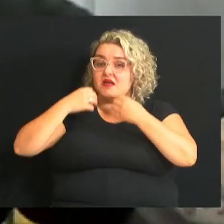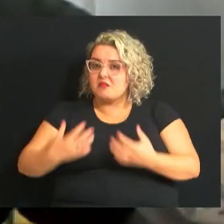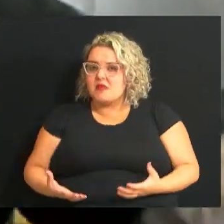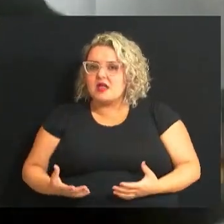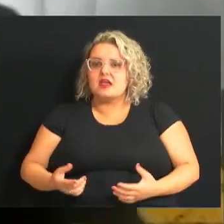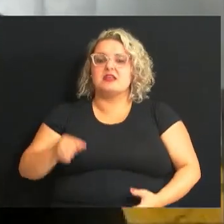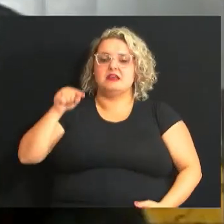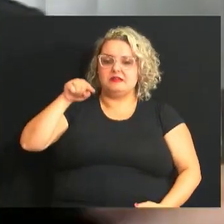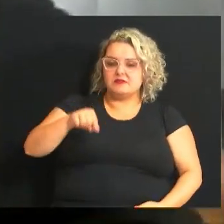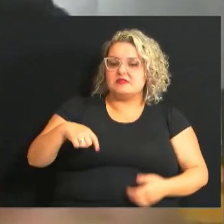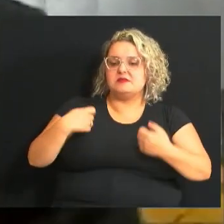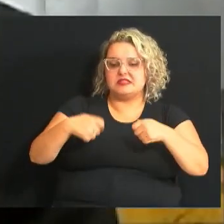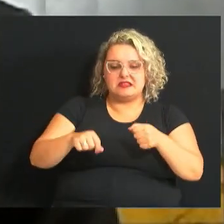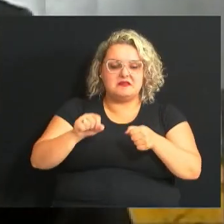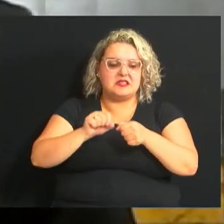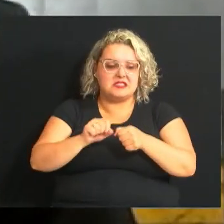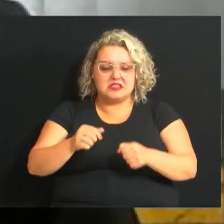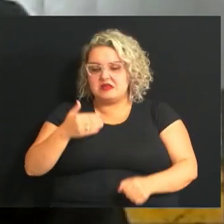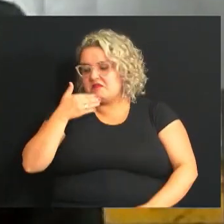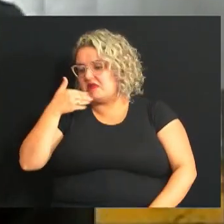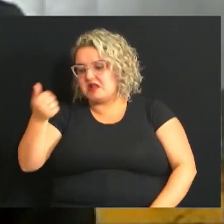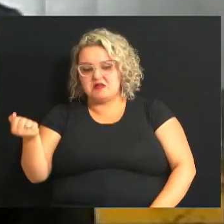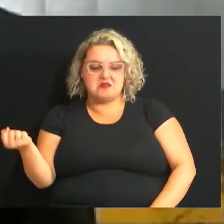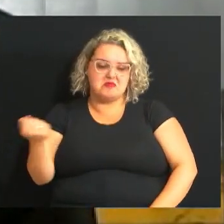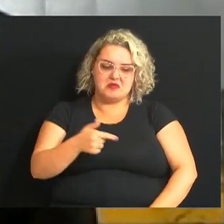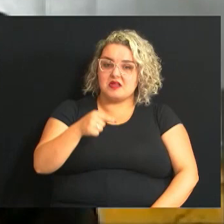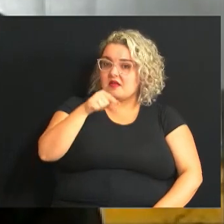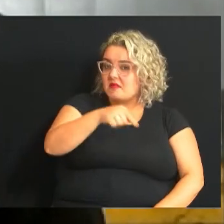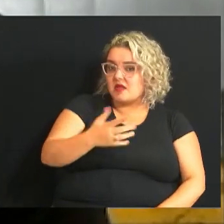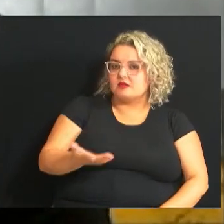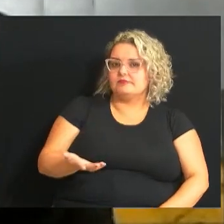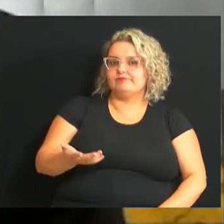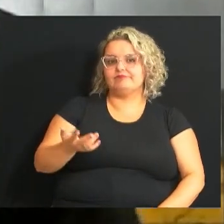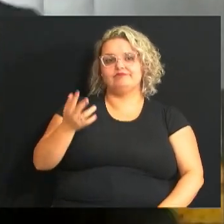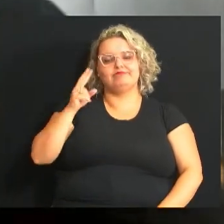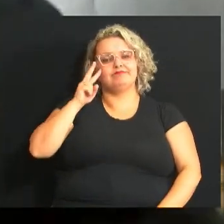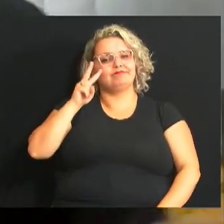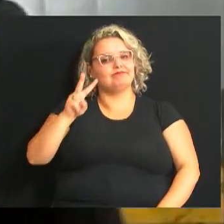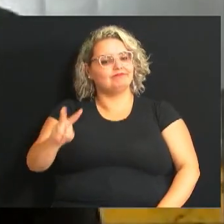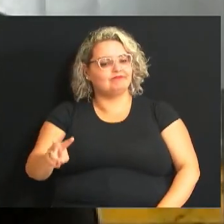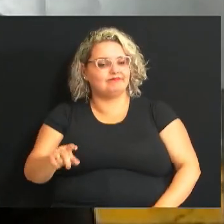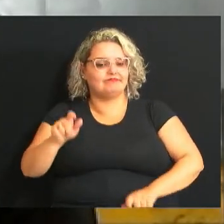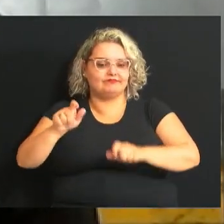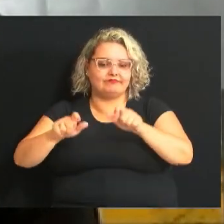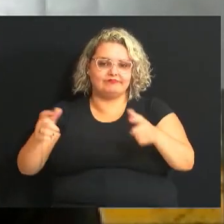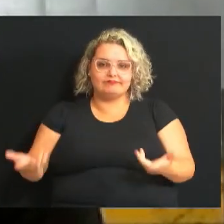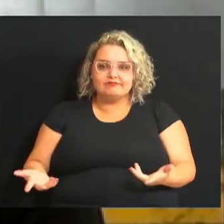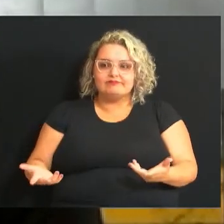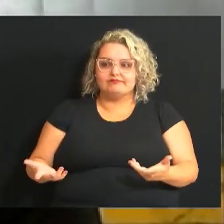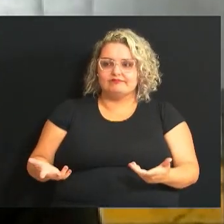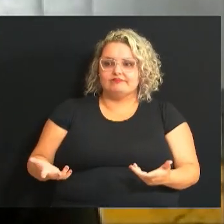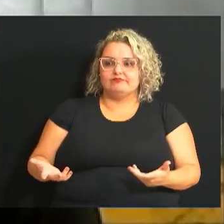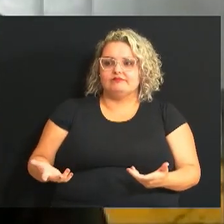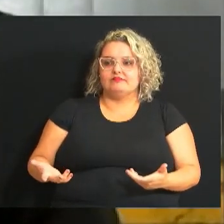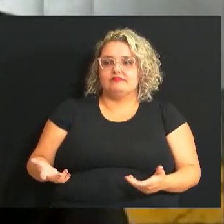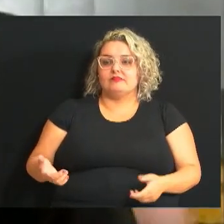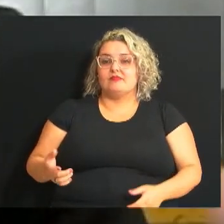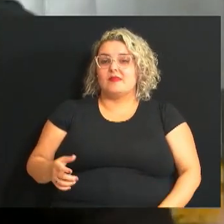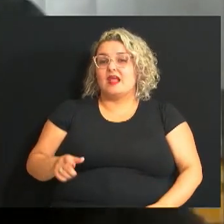você tem que ser melhor do que aquela pessoa, eu vejo que isso fazem pessoas, nascem muitas pessoas frustradas,